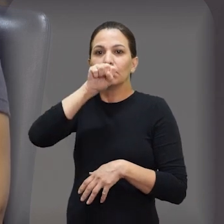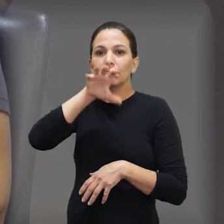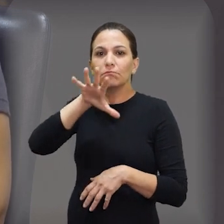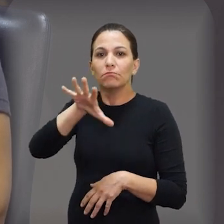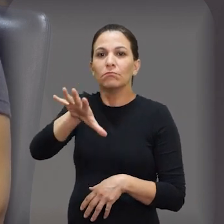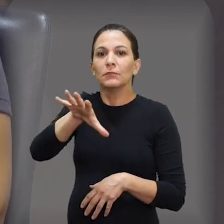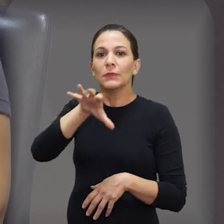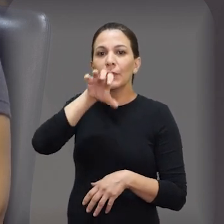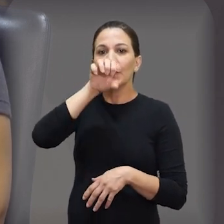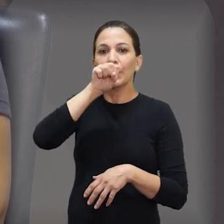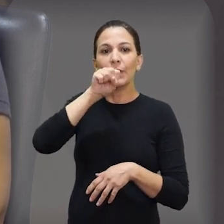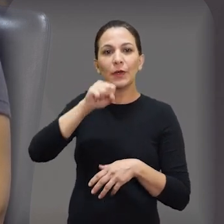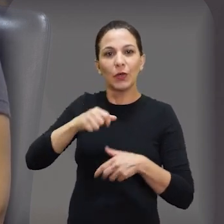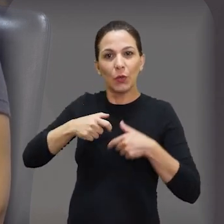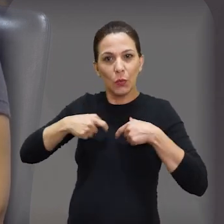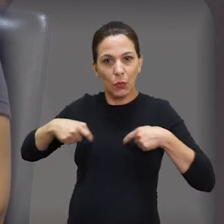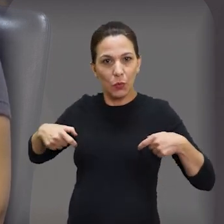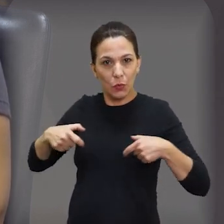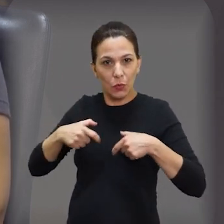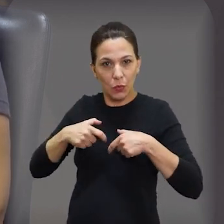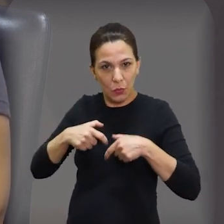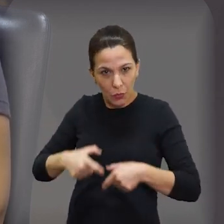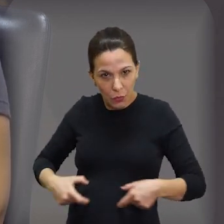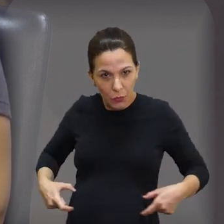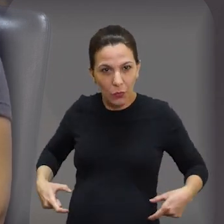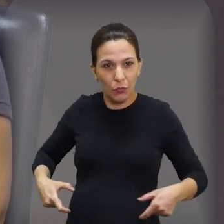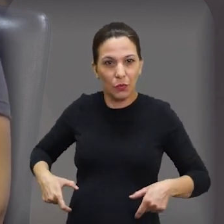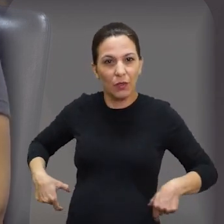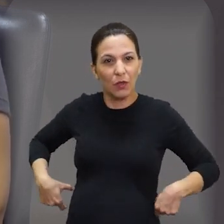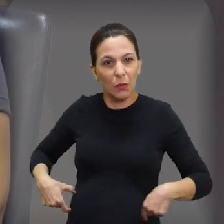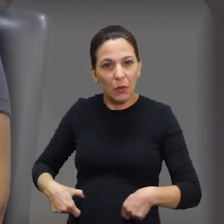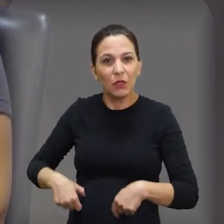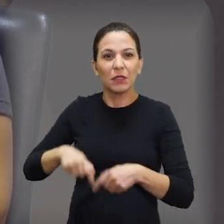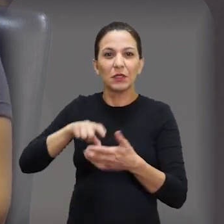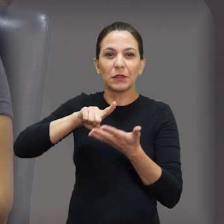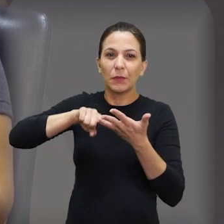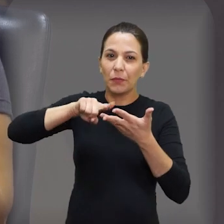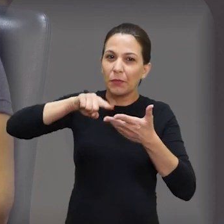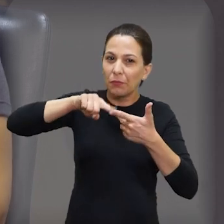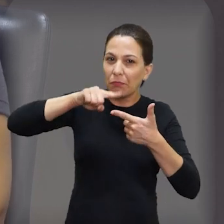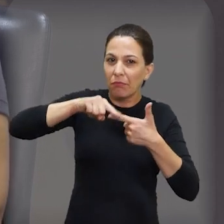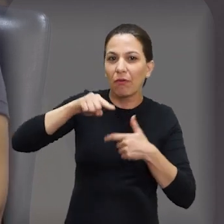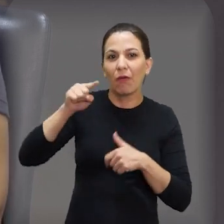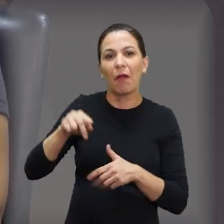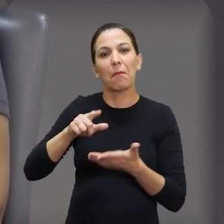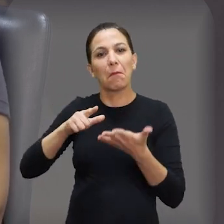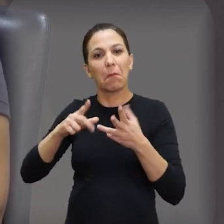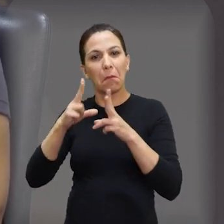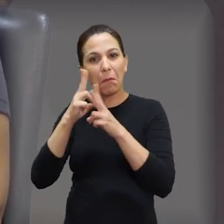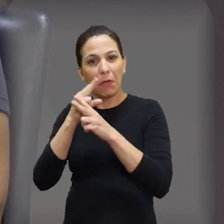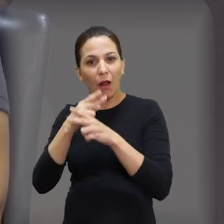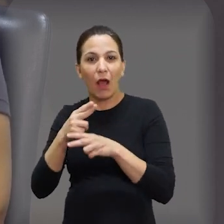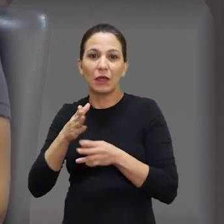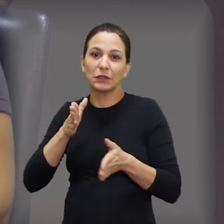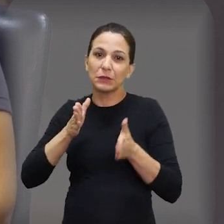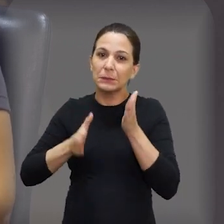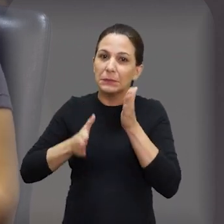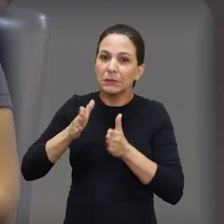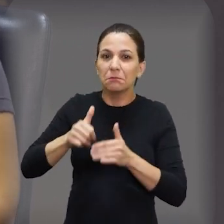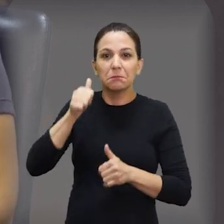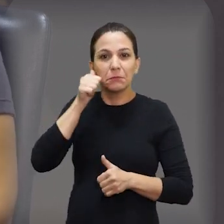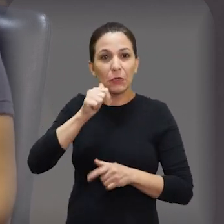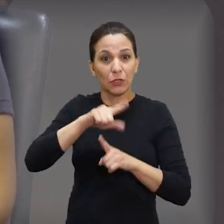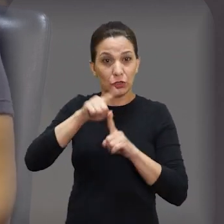também, né? São os músculos do assoalho pélvico, os músculos de respiração, abdominais profundos. Tudo isso a